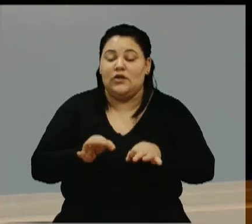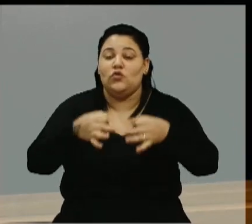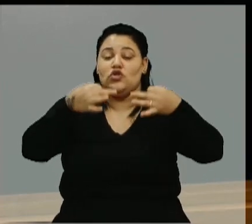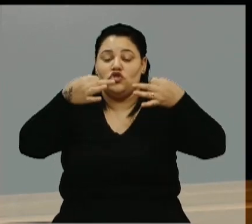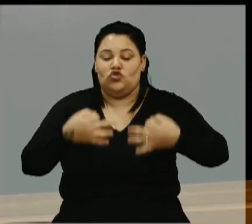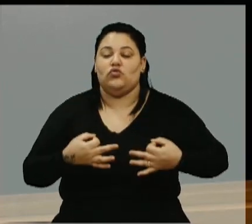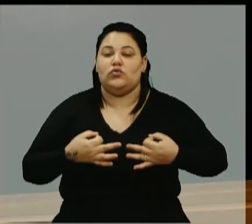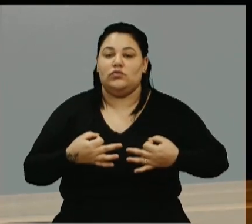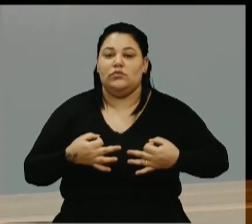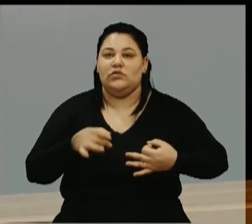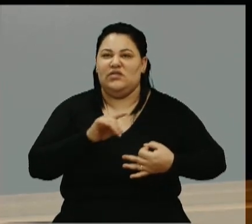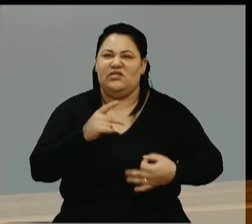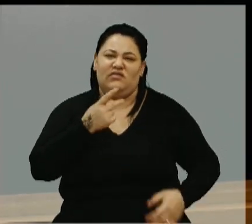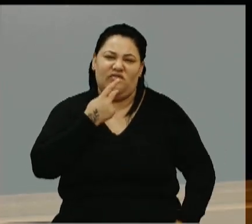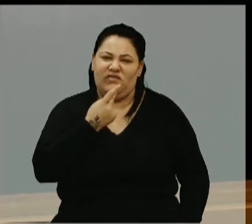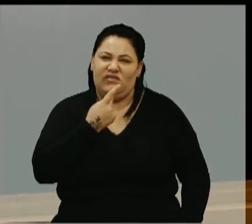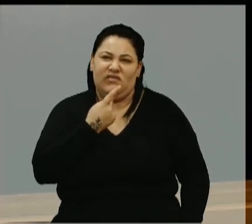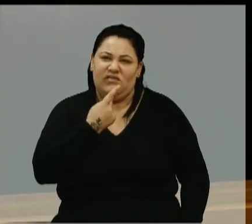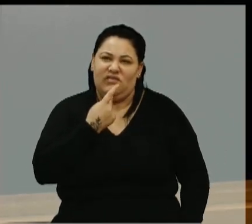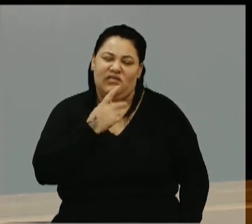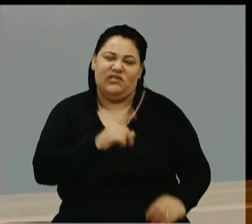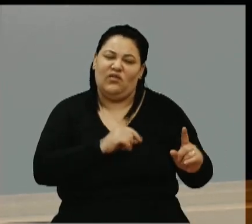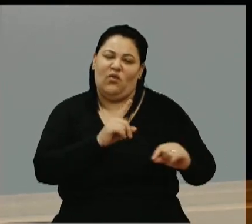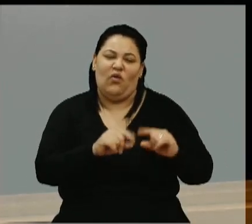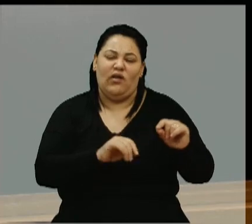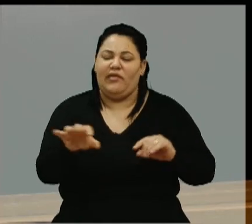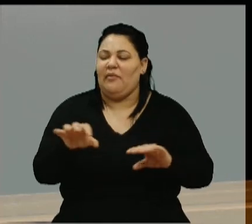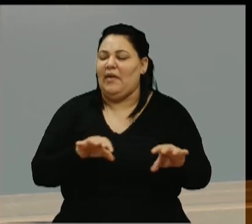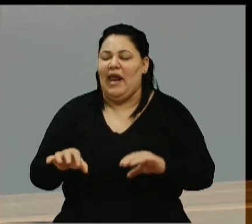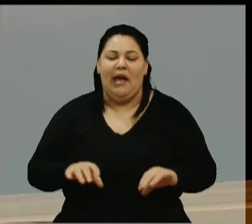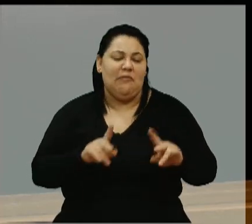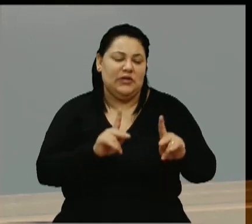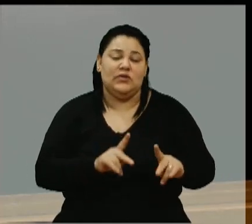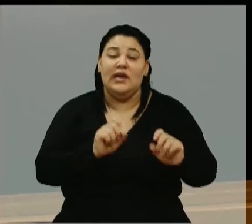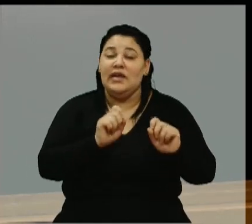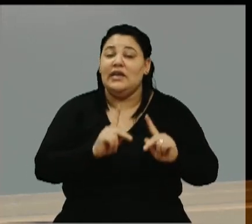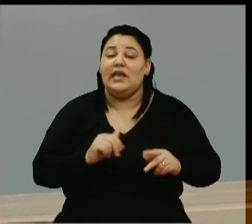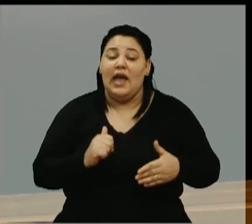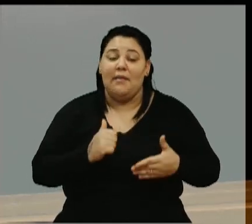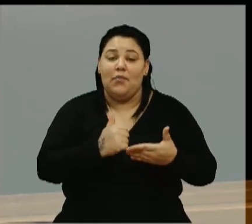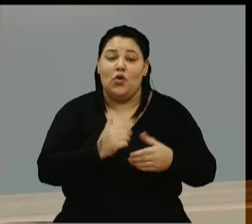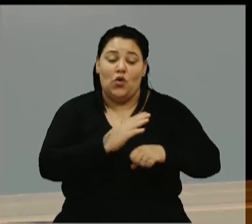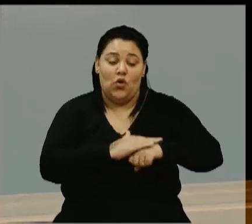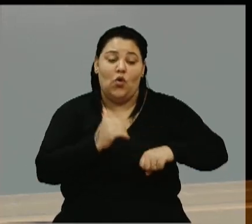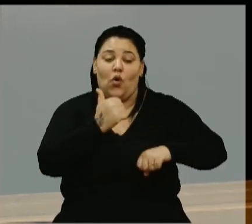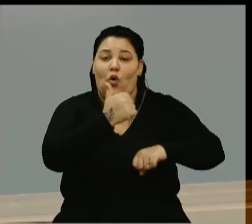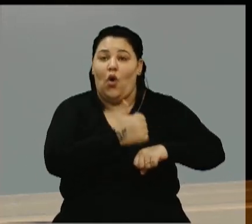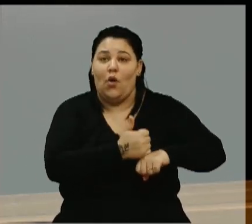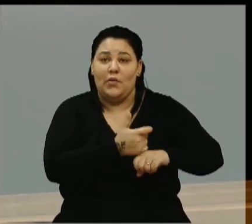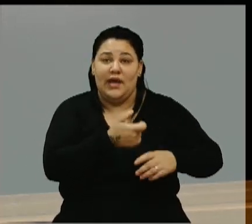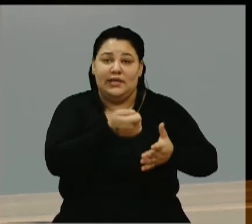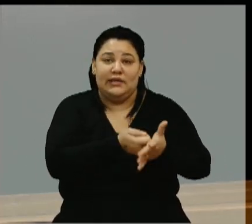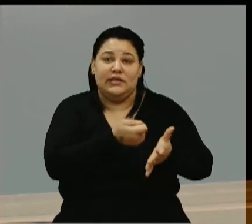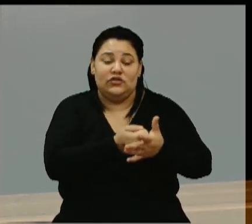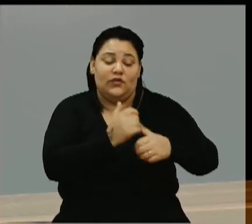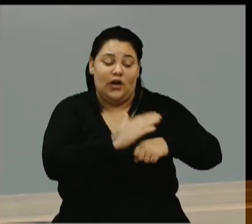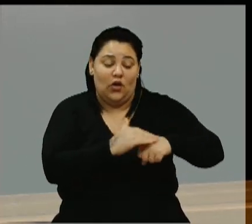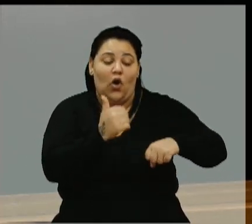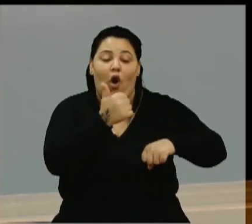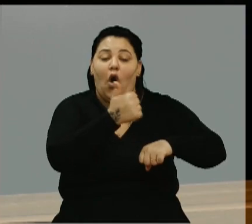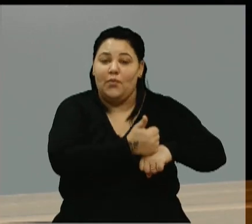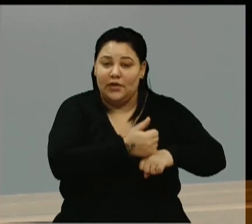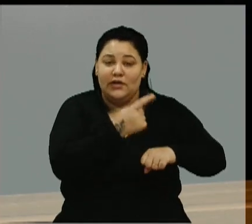justo. E não vou fazer essa coisa seletiva. Quem contribuiu com o golpe, com a tentativa de golpe, quem foi lá